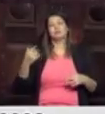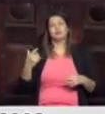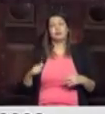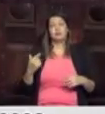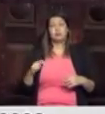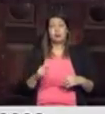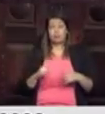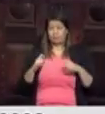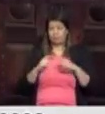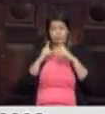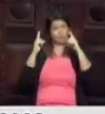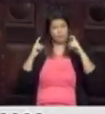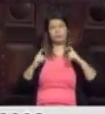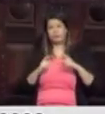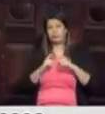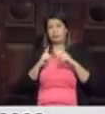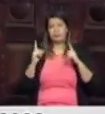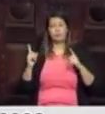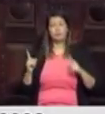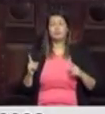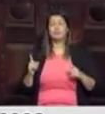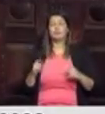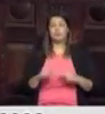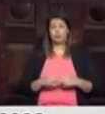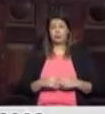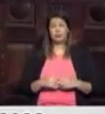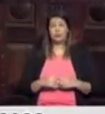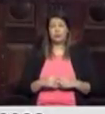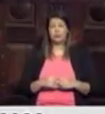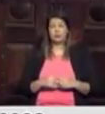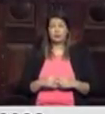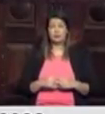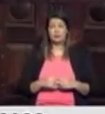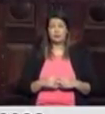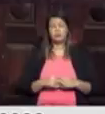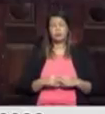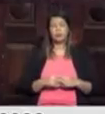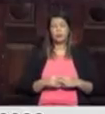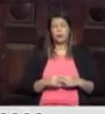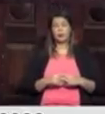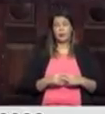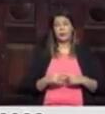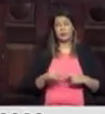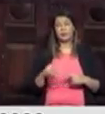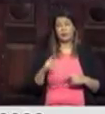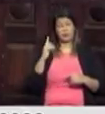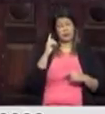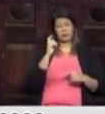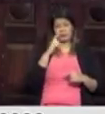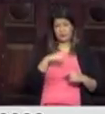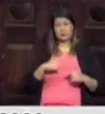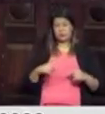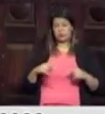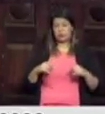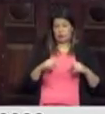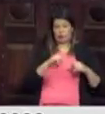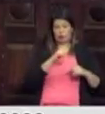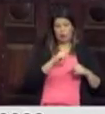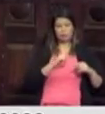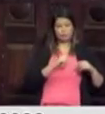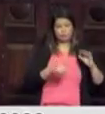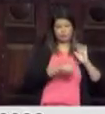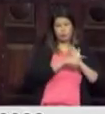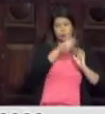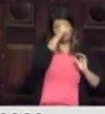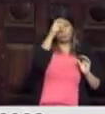desse governo. É esse o cartel de realizações bem-sucedidas em privatização que tem o